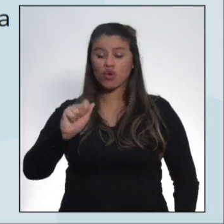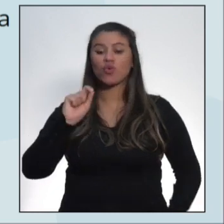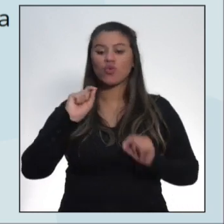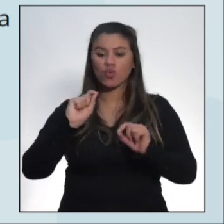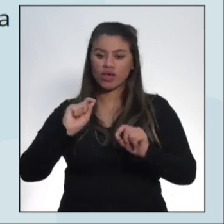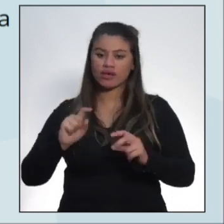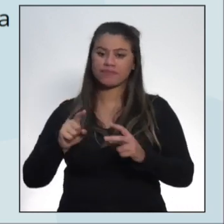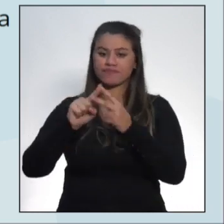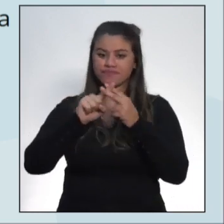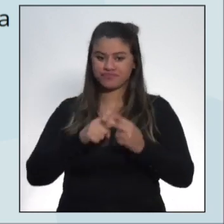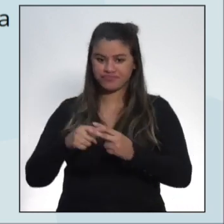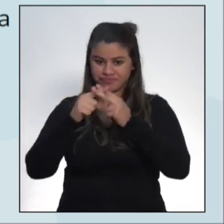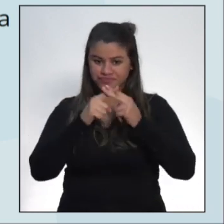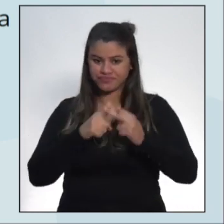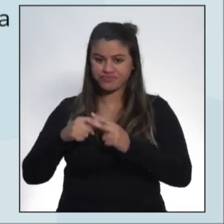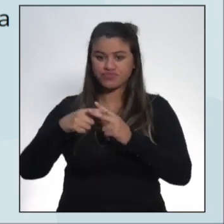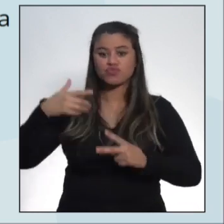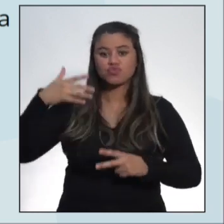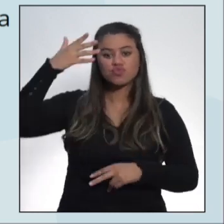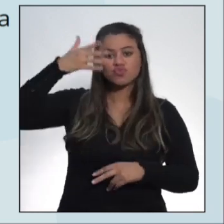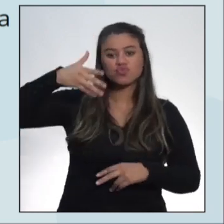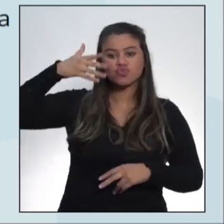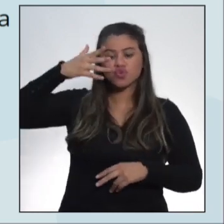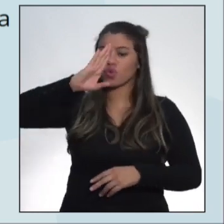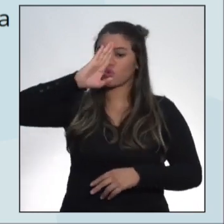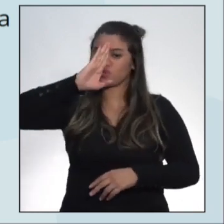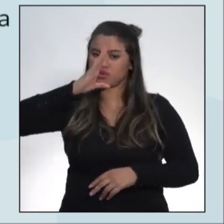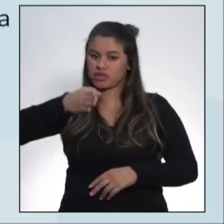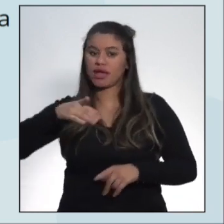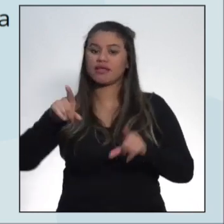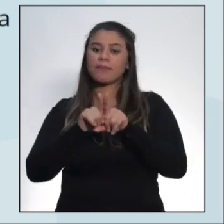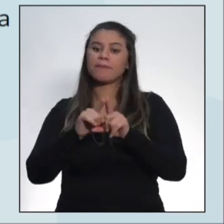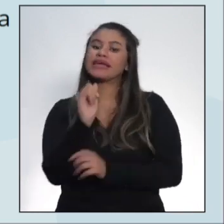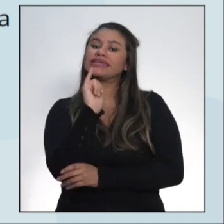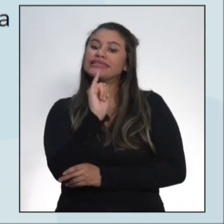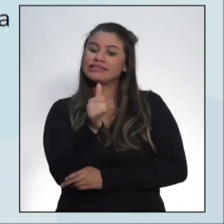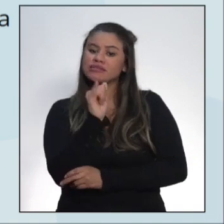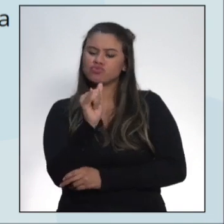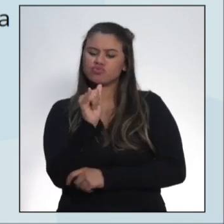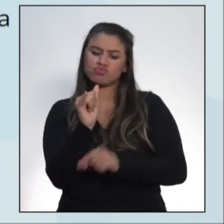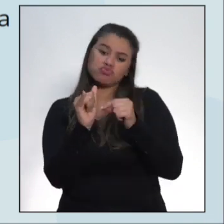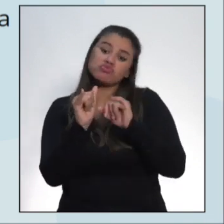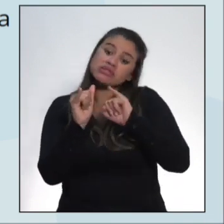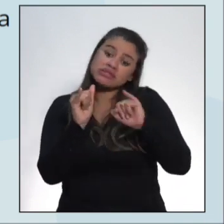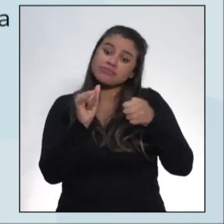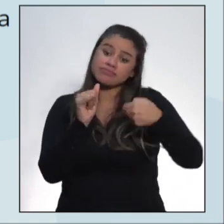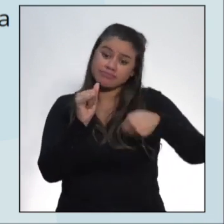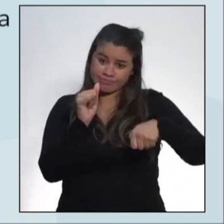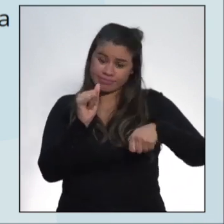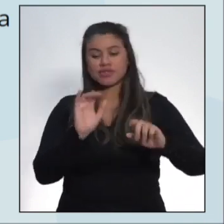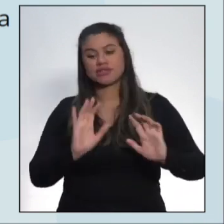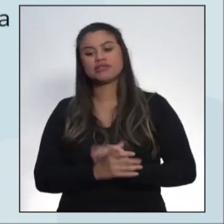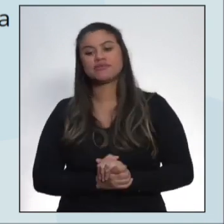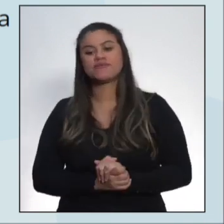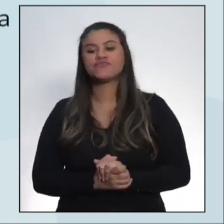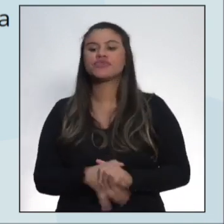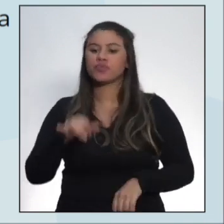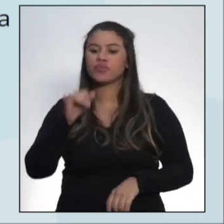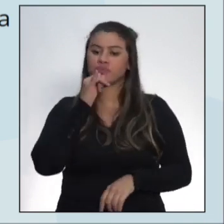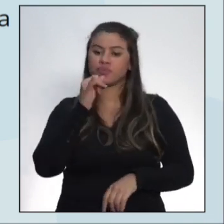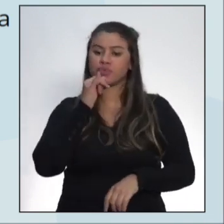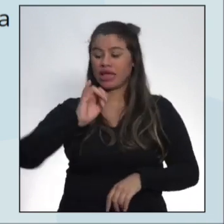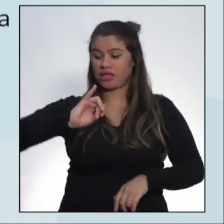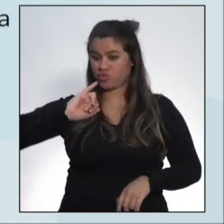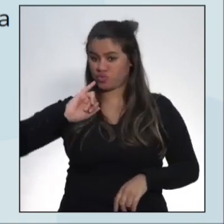Reconfigurar a inserção do discurso direto e dos tipos de narrador. Isso quando há, né? Então, é a fala do